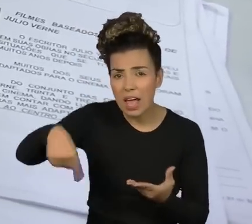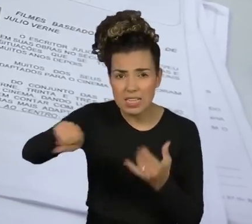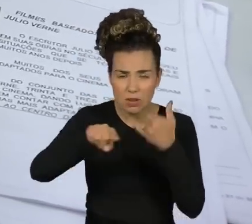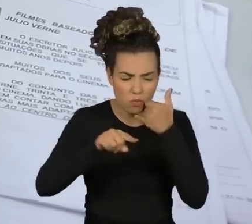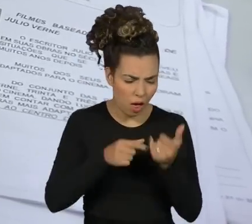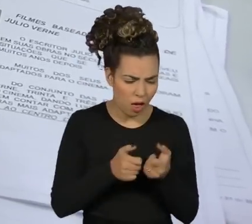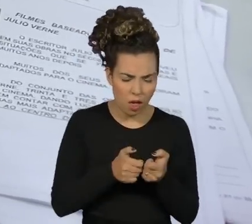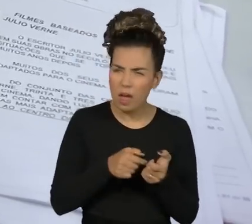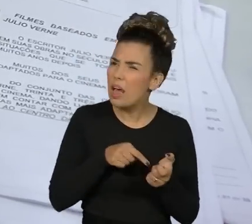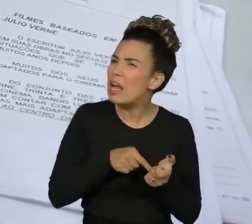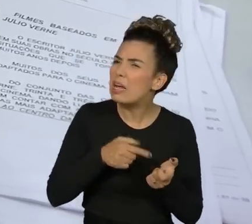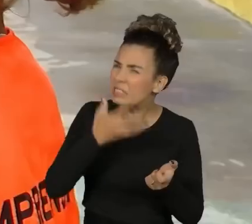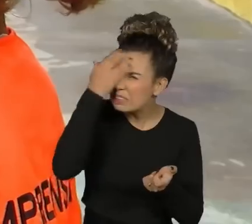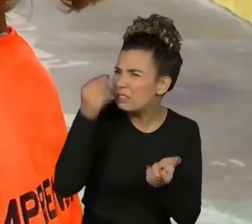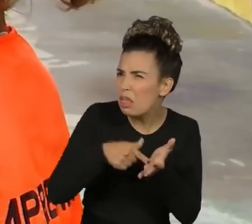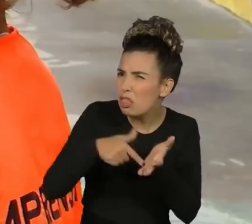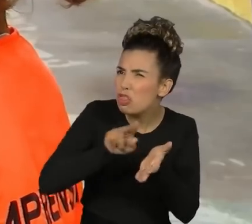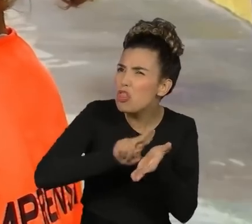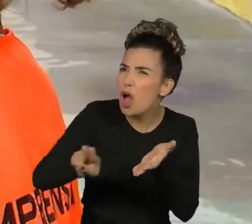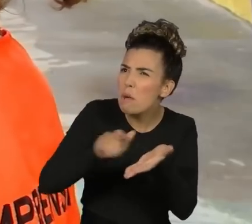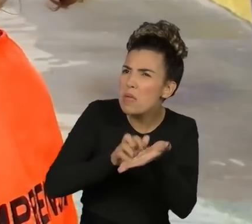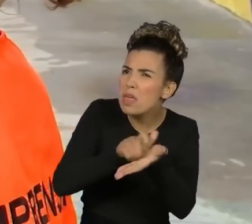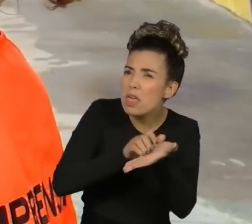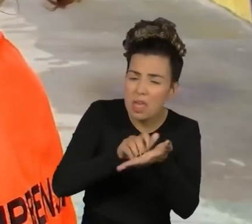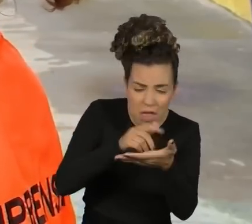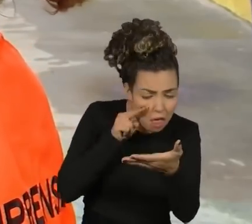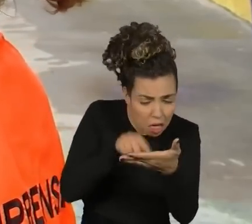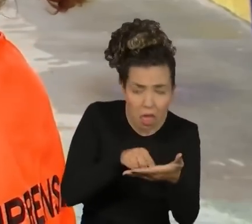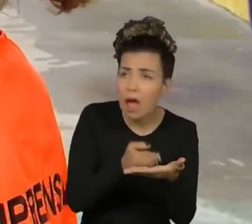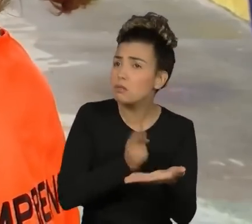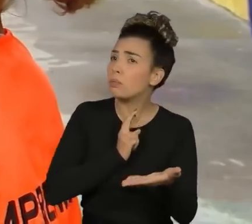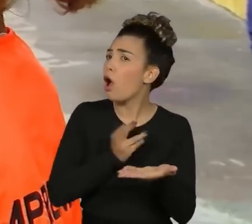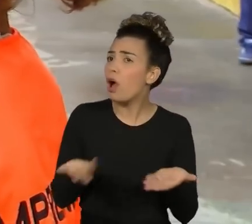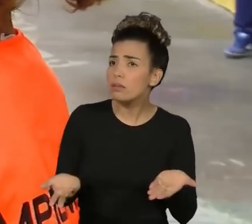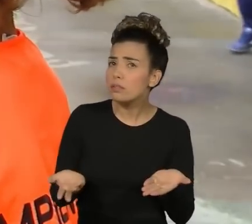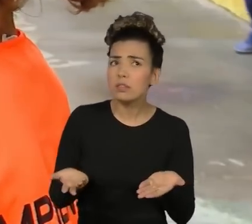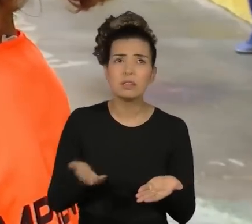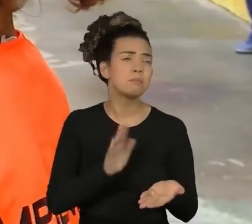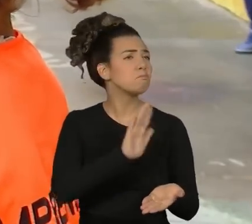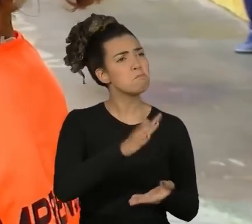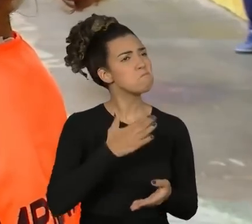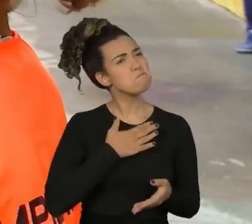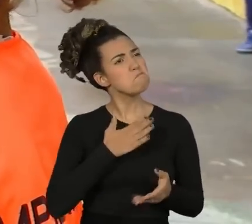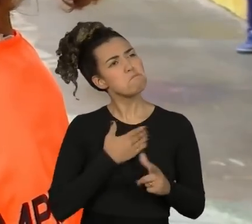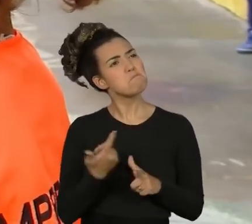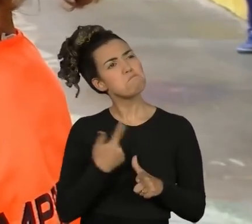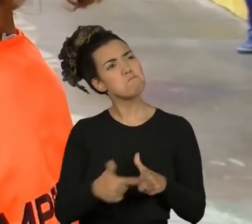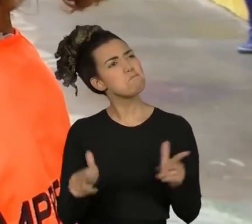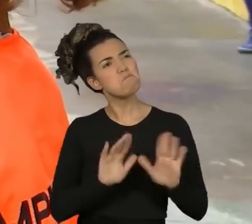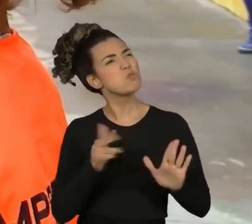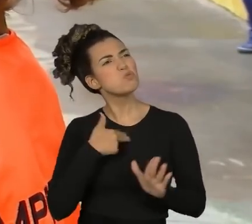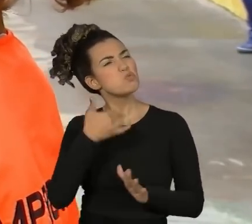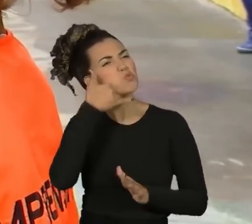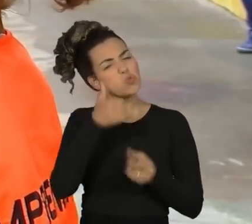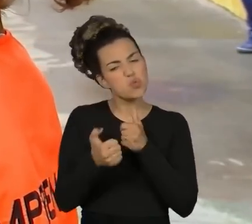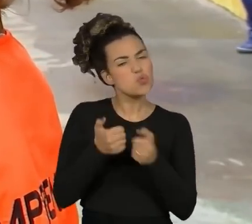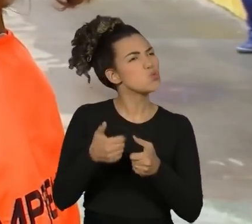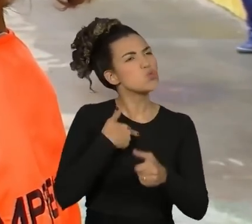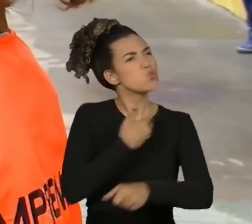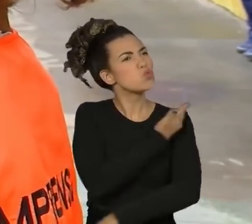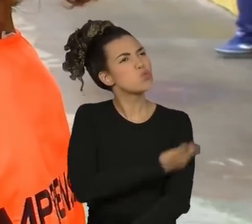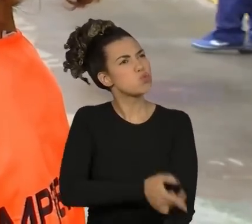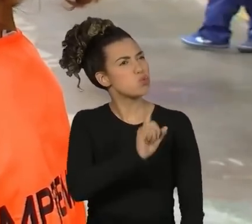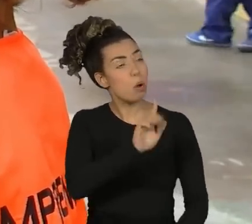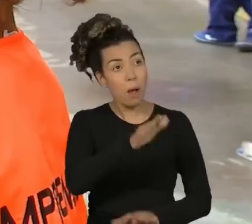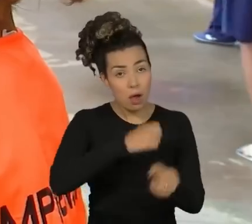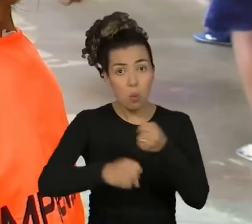contas e pegava a resposta. Não afeta em nada mesmo o meu desempenho escolar, até porque eu nem uso muito. Mas ano passado eu